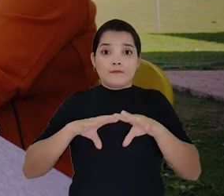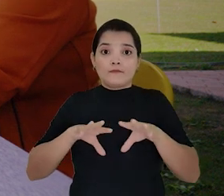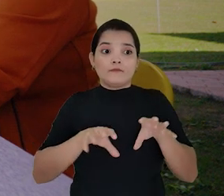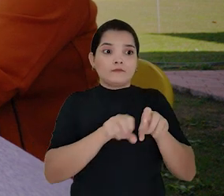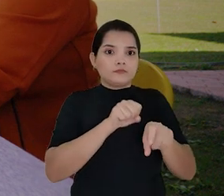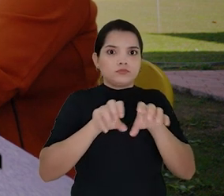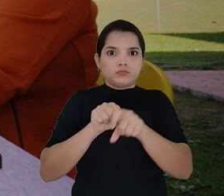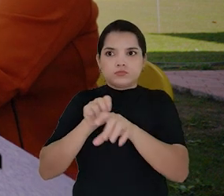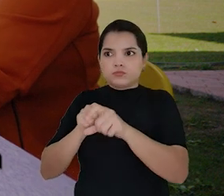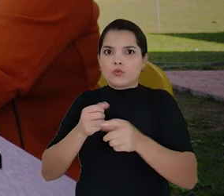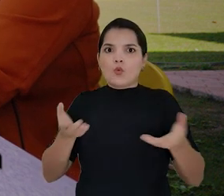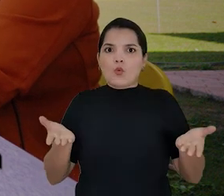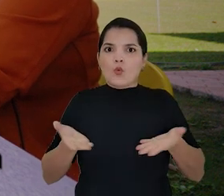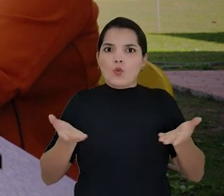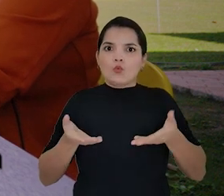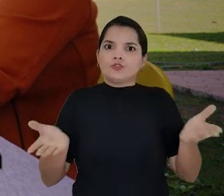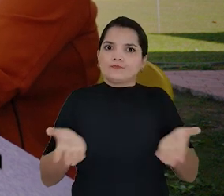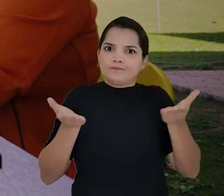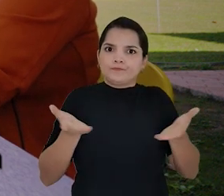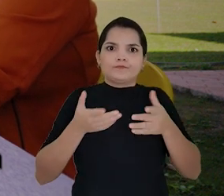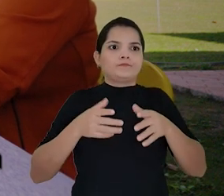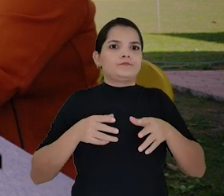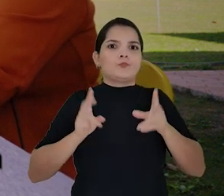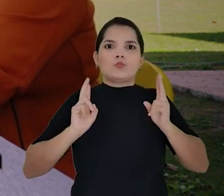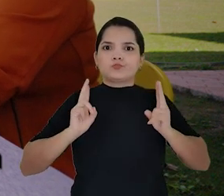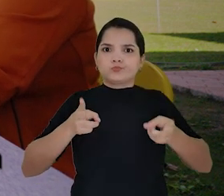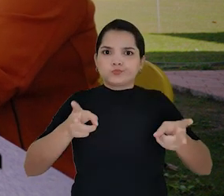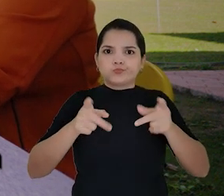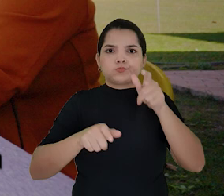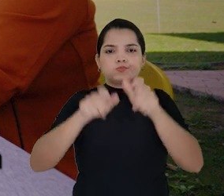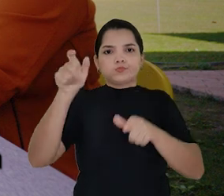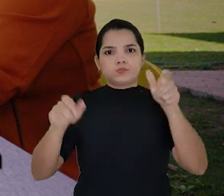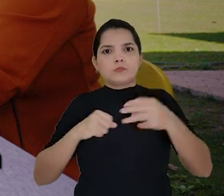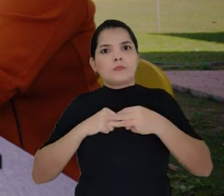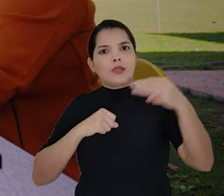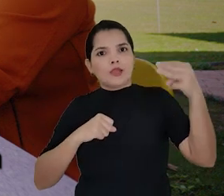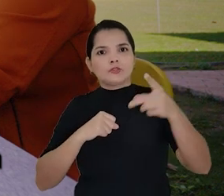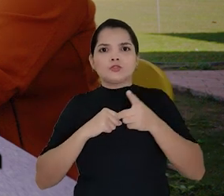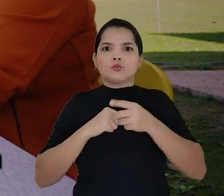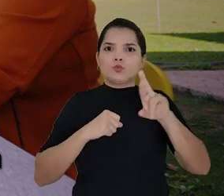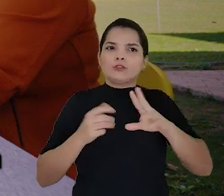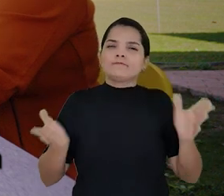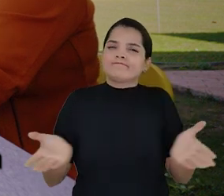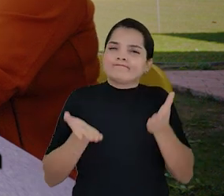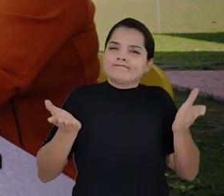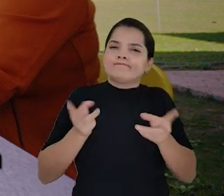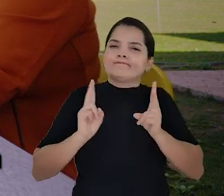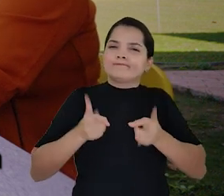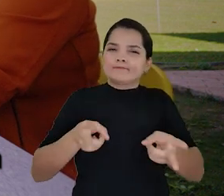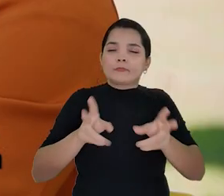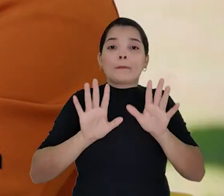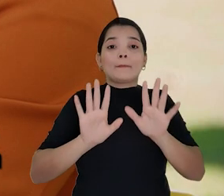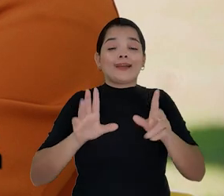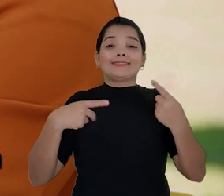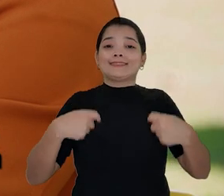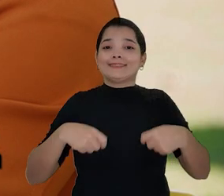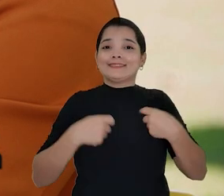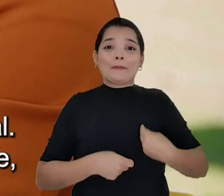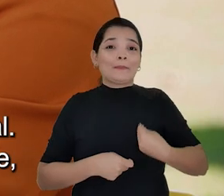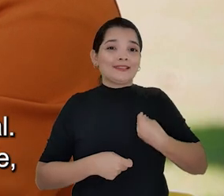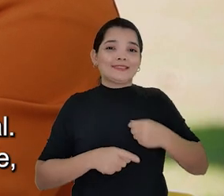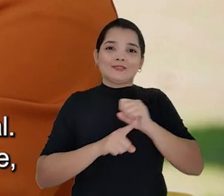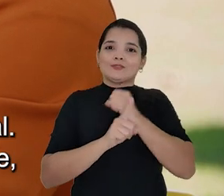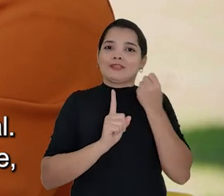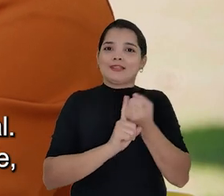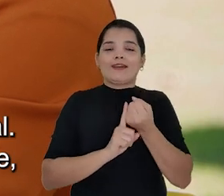crescente que deve continuar sendo estimulada de mestres e doutores possa estar presente na sociedade